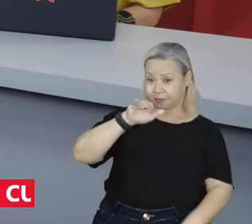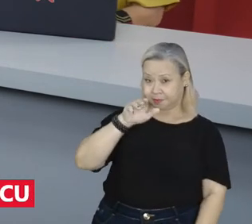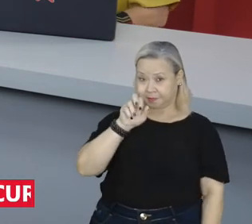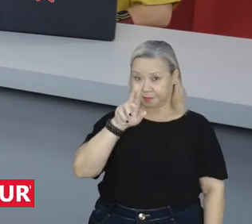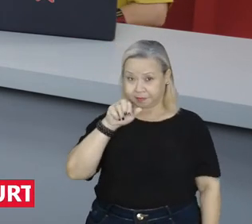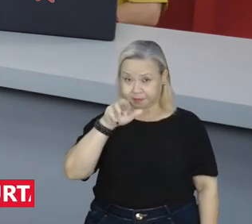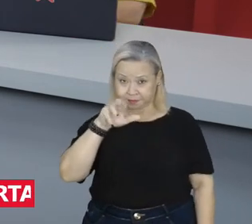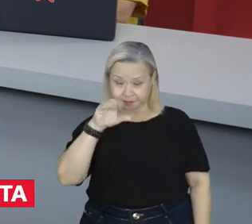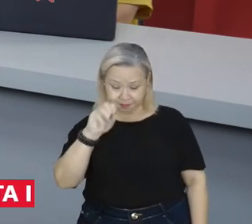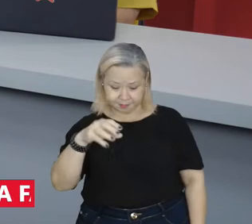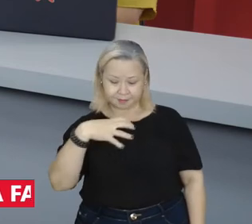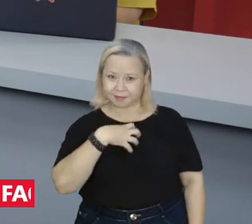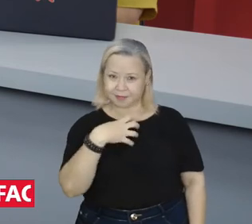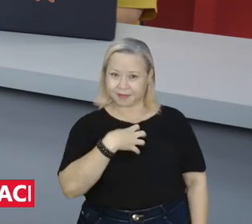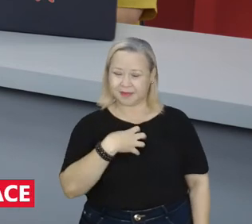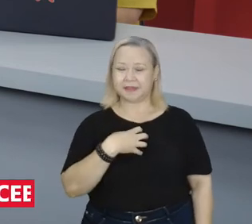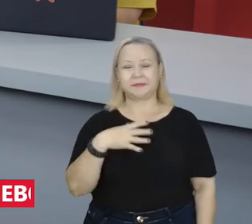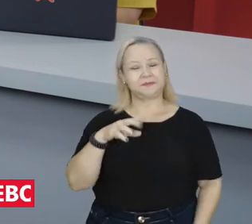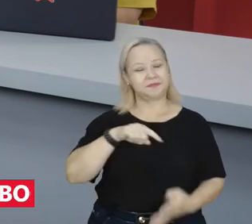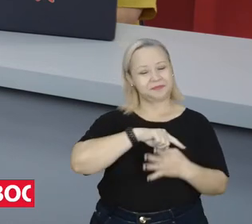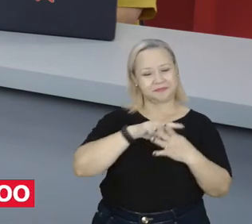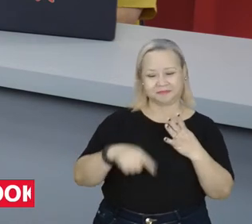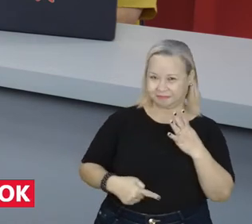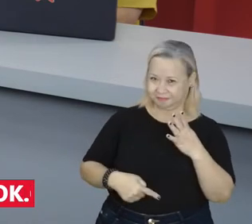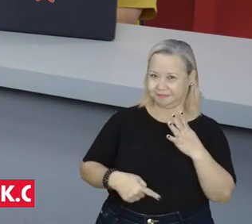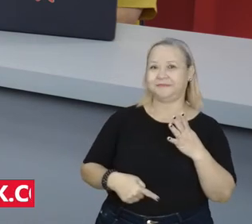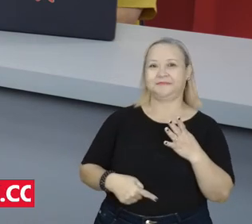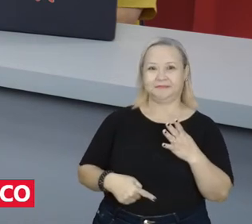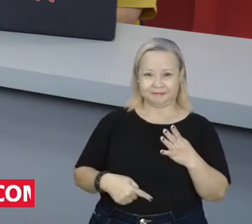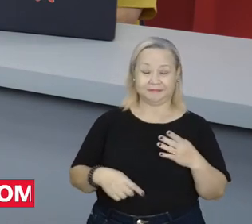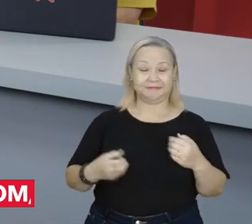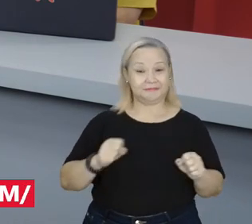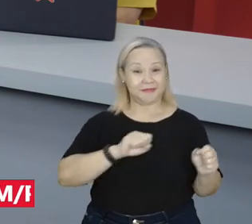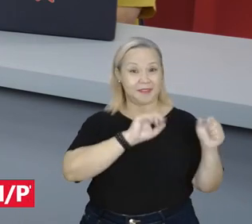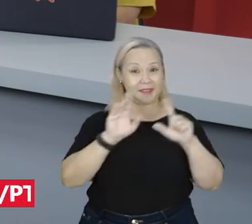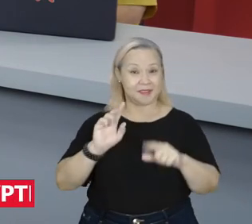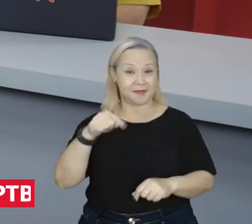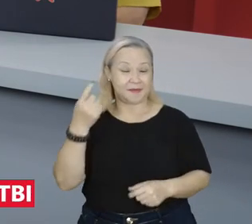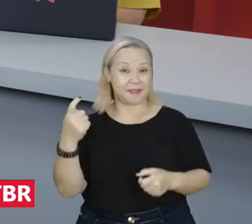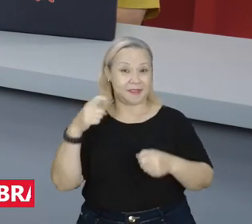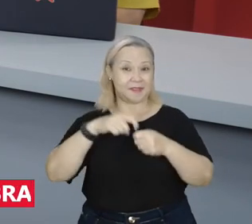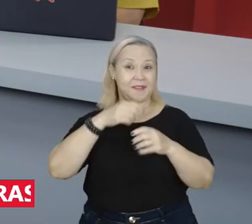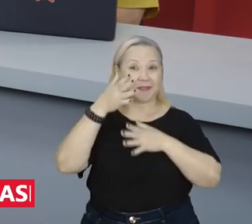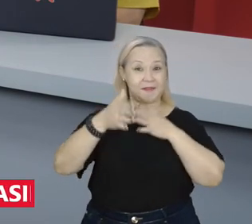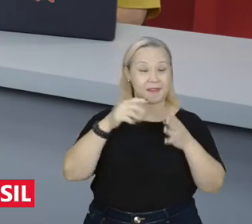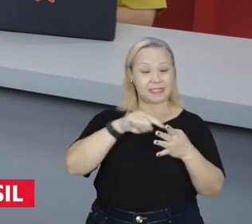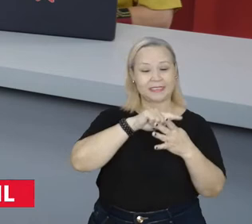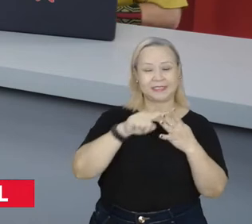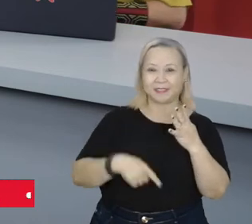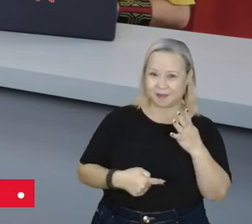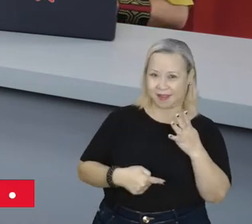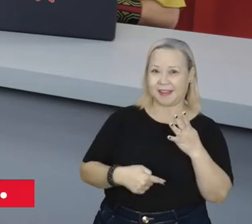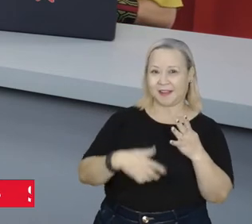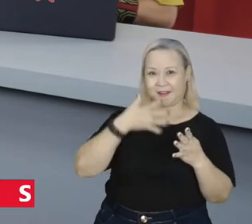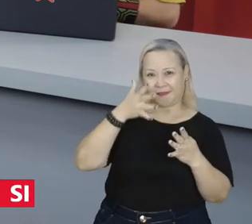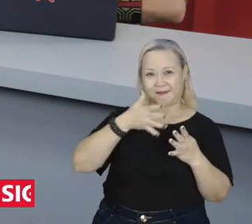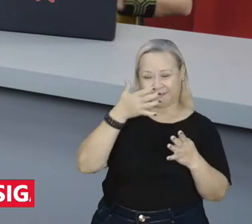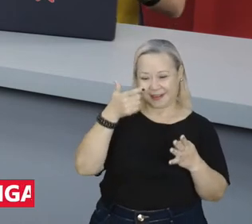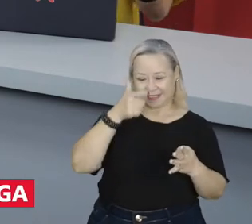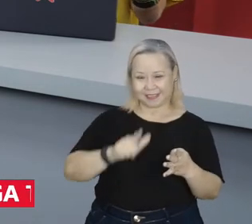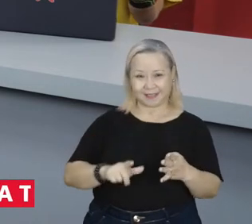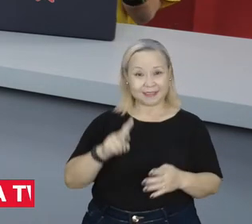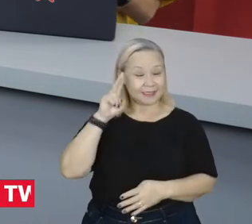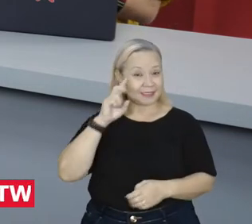Santa Catarina, Sergipe, Bahia e São Paulo, pronto, 4, então semana que vem a gente volta falando desses 4. Você volta na segunda-feira com Isso. A gente,